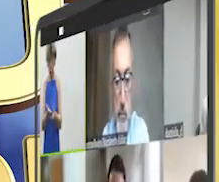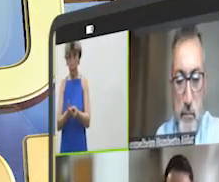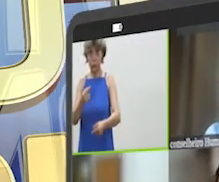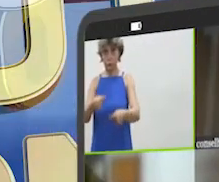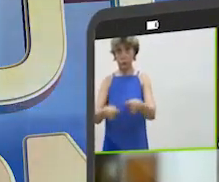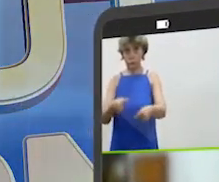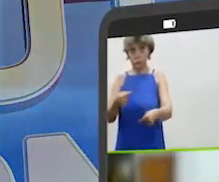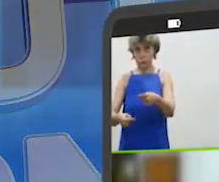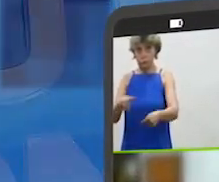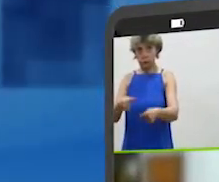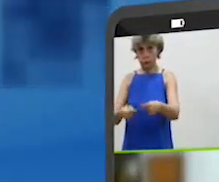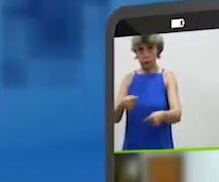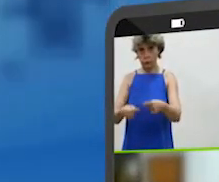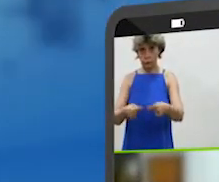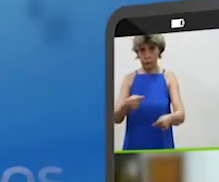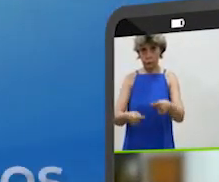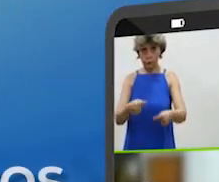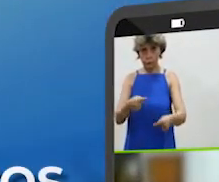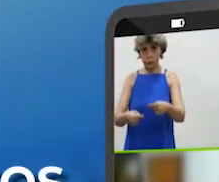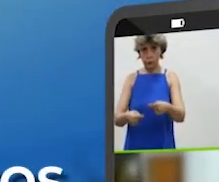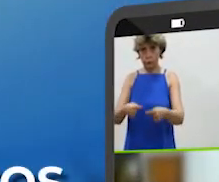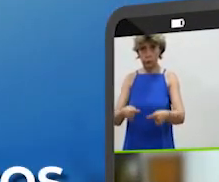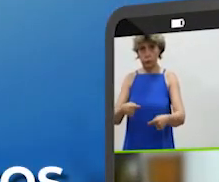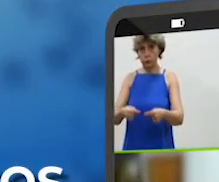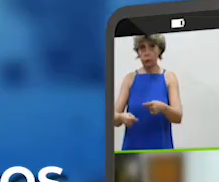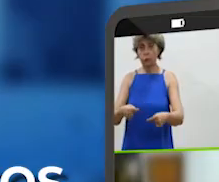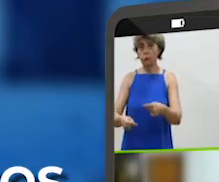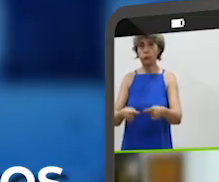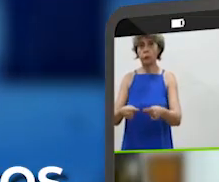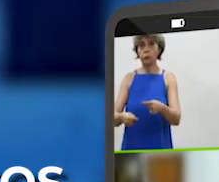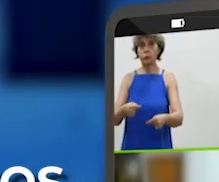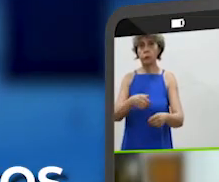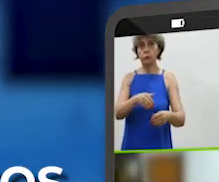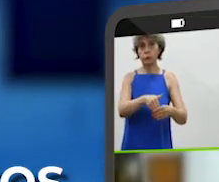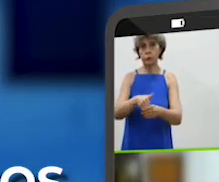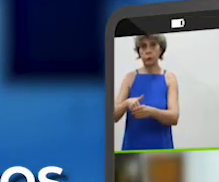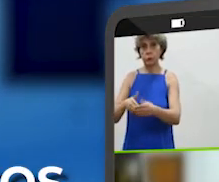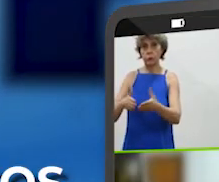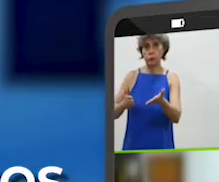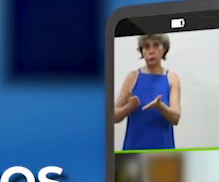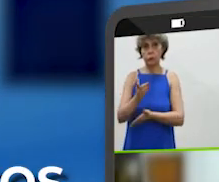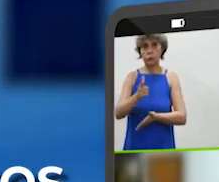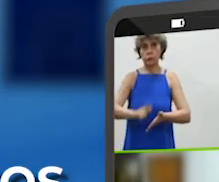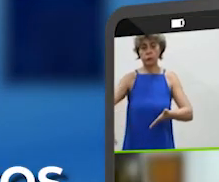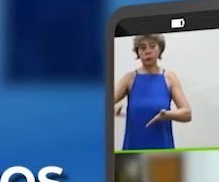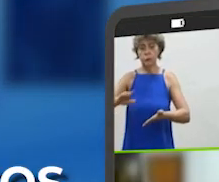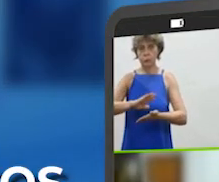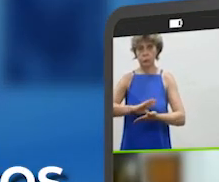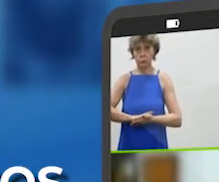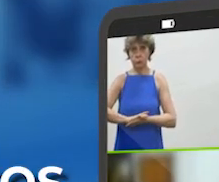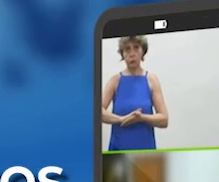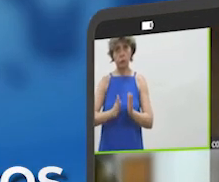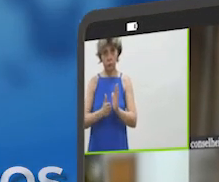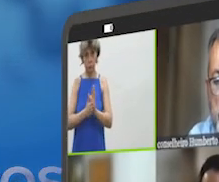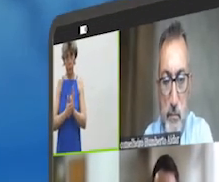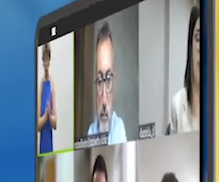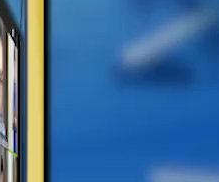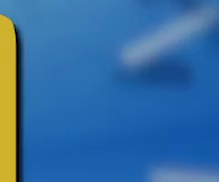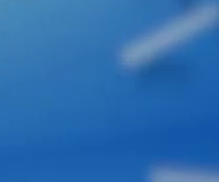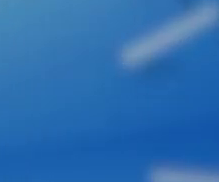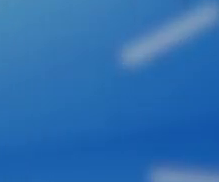Em sessão remota realizada na tarde de quinta-feira, 7 de novembro, a 2ª Câmara do Tribunal de Contas dos Municípios do Estado de